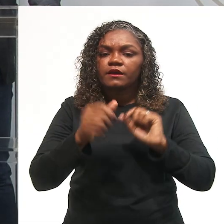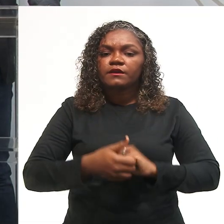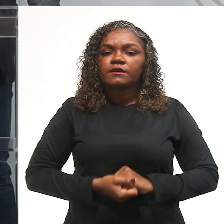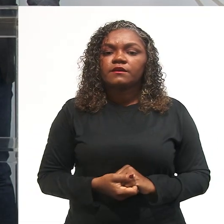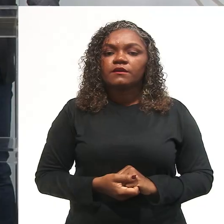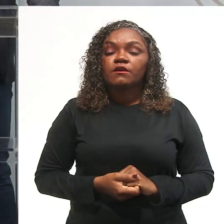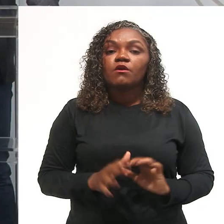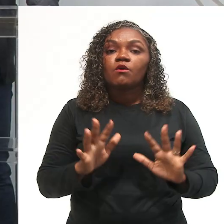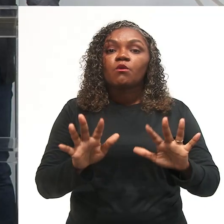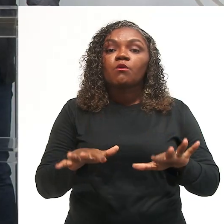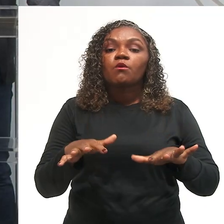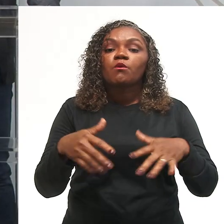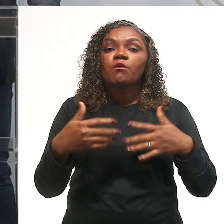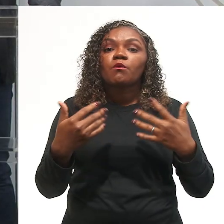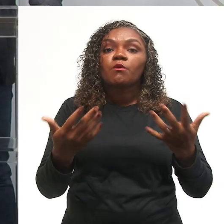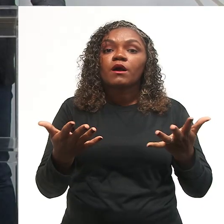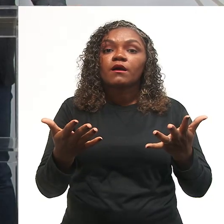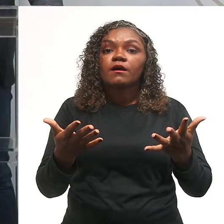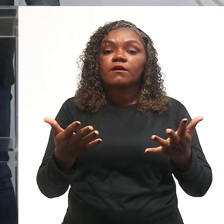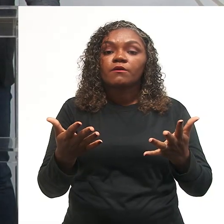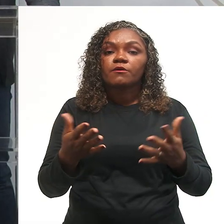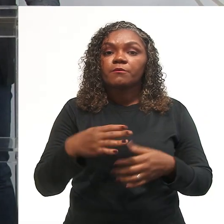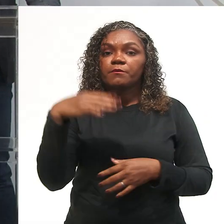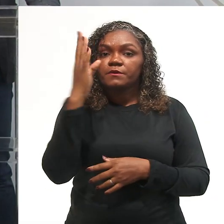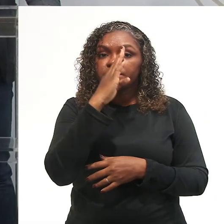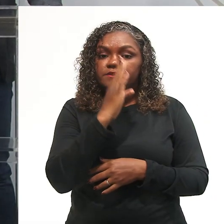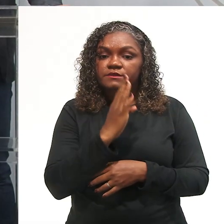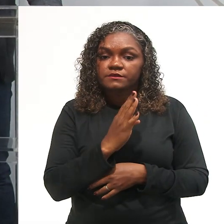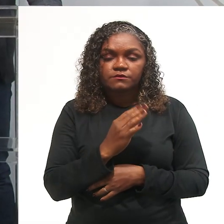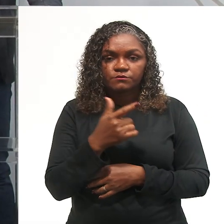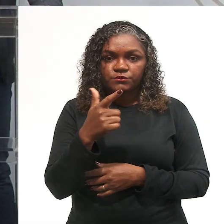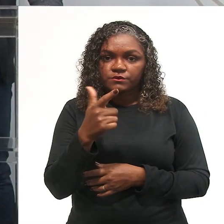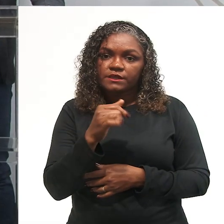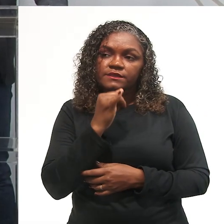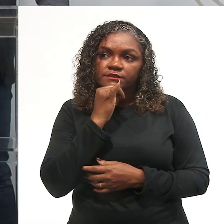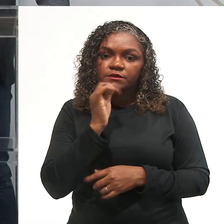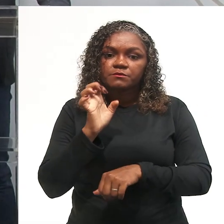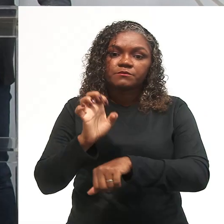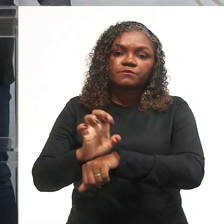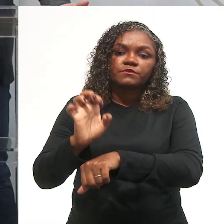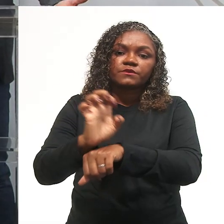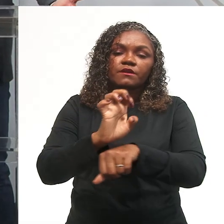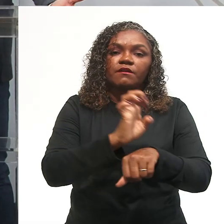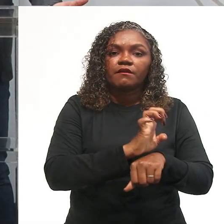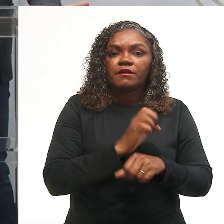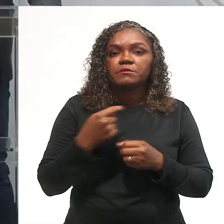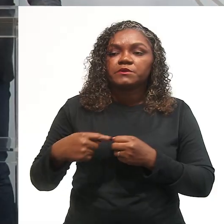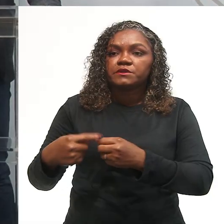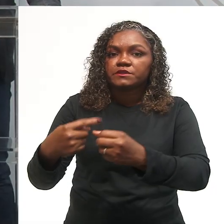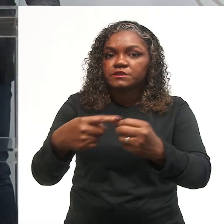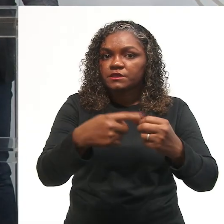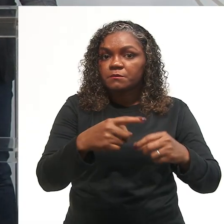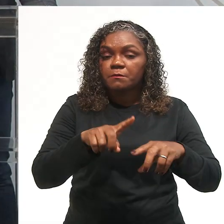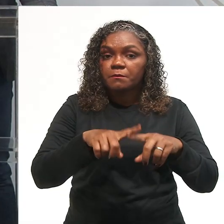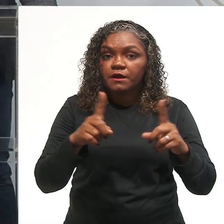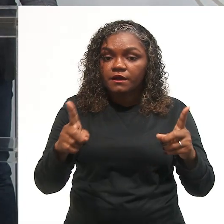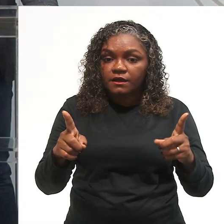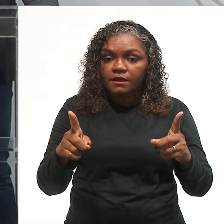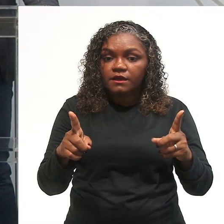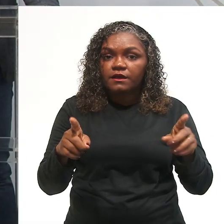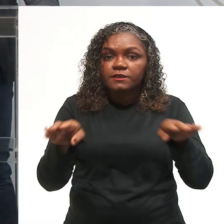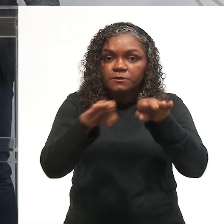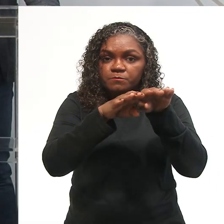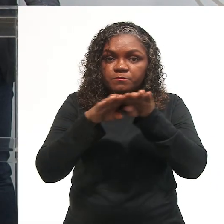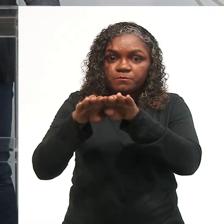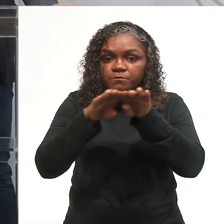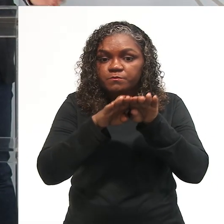basicamente o funcionamento da máquina pública a nível de Brasil, tá, gente? Ele não faz nenhuma separação pelos estados, pelos municípios. Mas pelo princípio